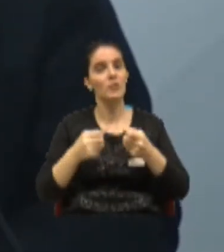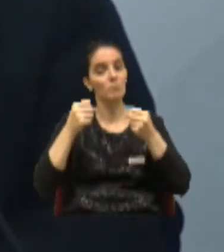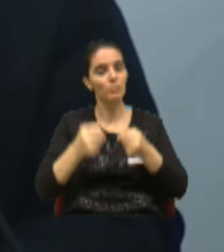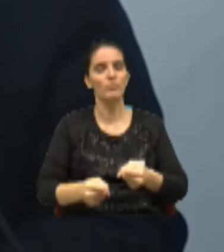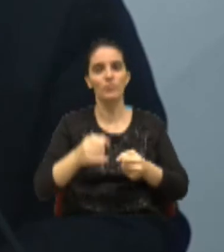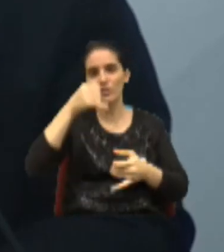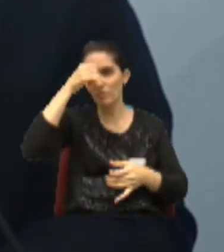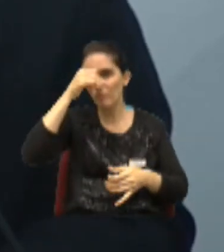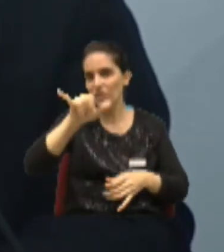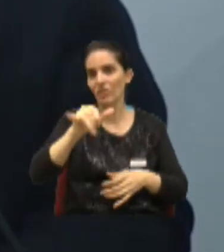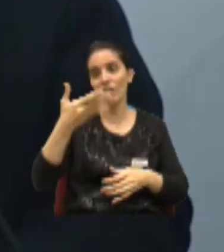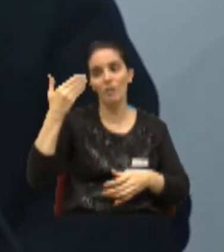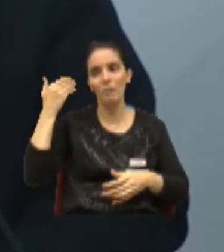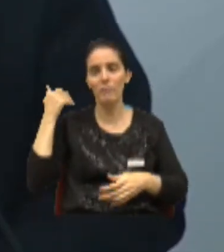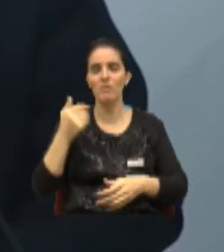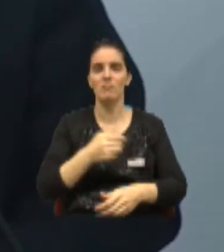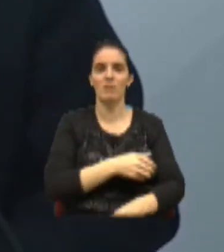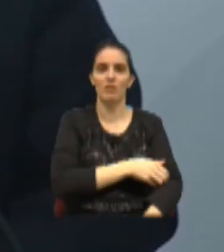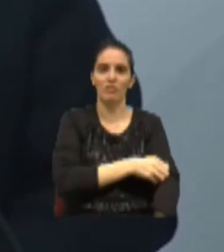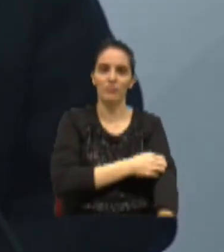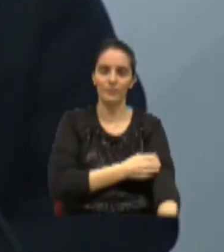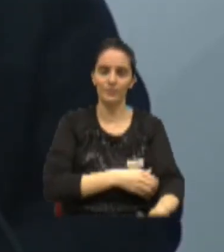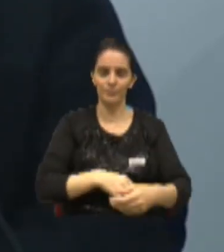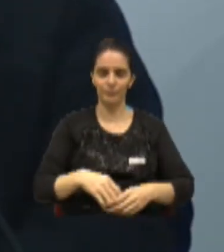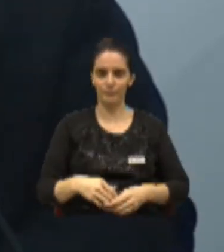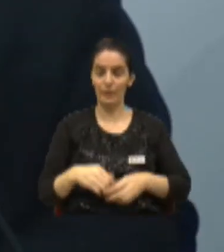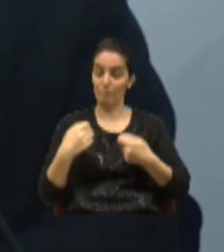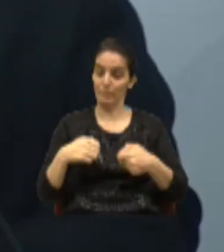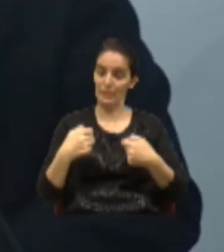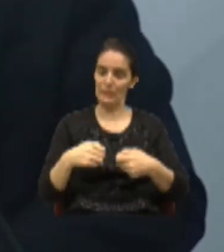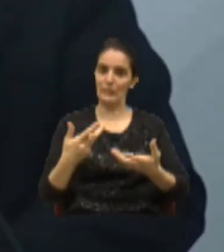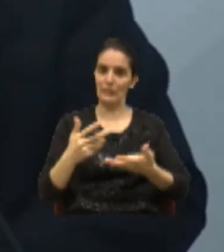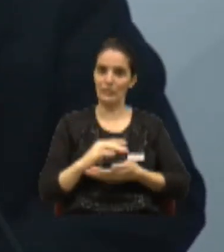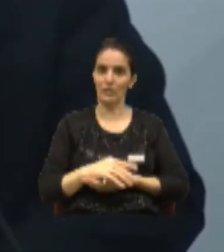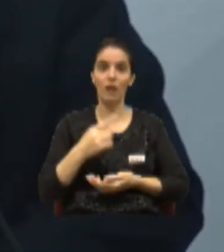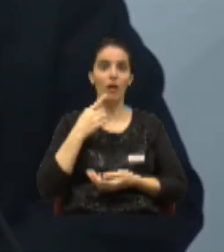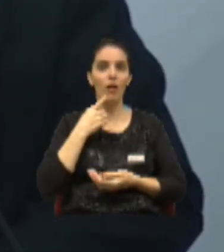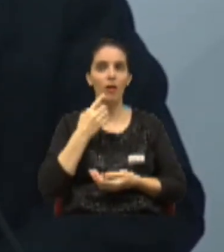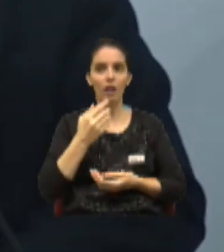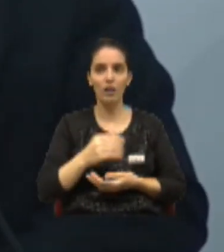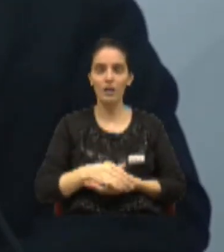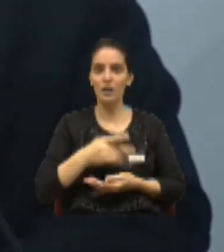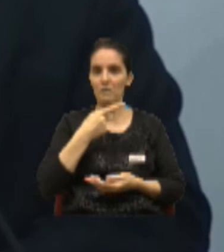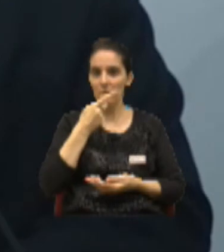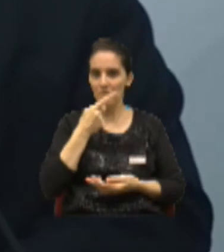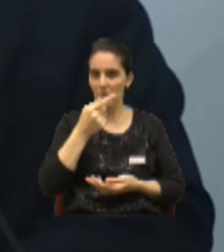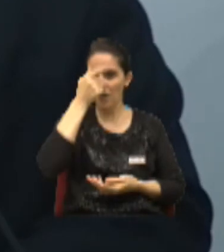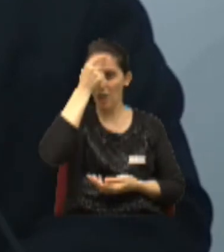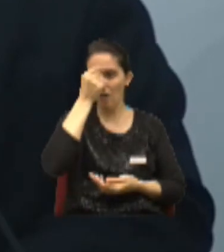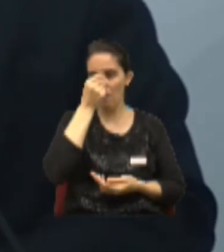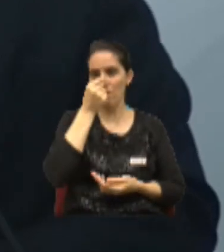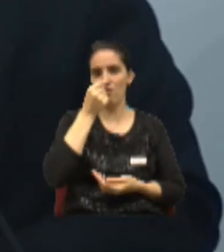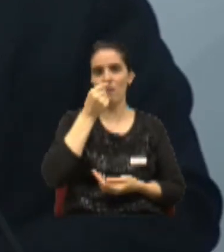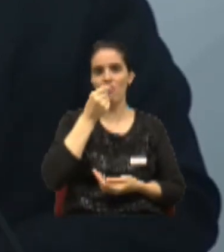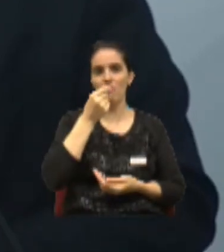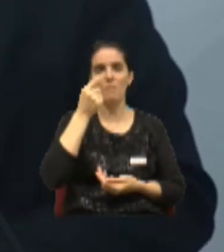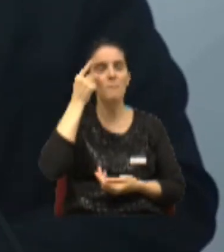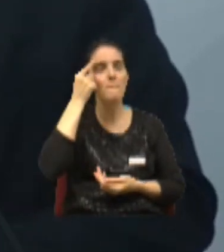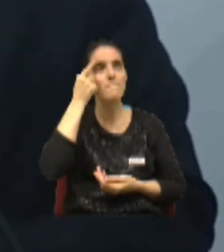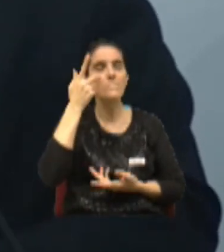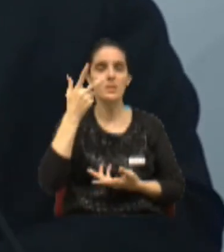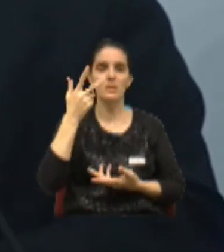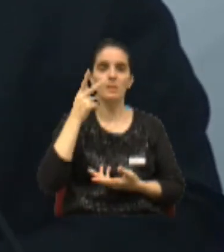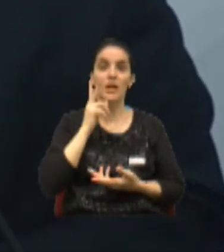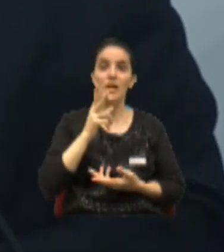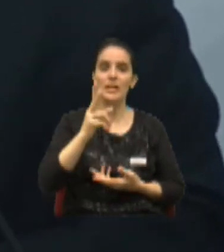não ter esse mal, você ter revertido isso antes, com prevenção. Por isso que eu quero ressaltar essa visão que o doutor Rafael tem. Sempre